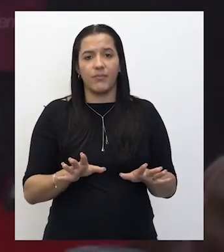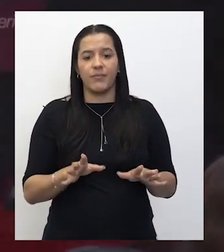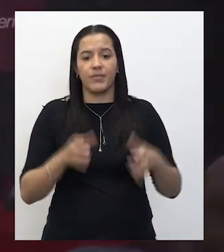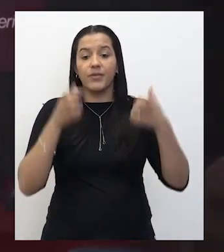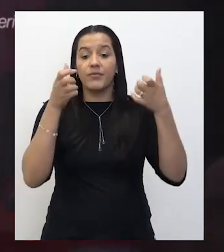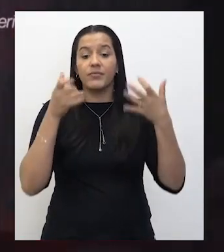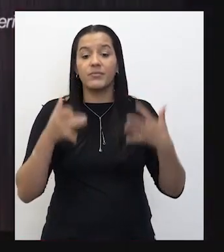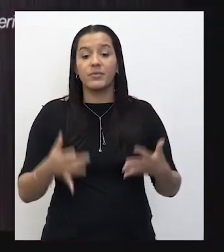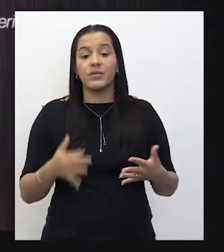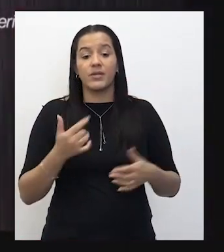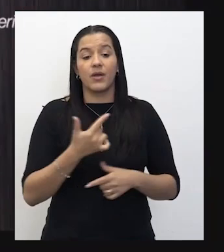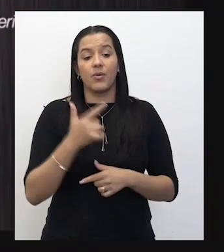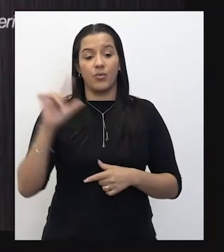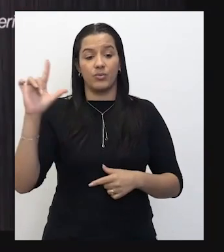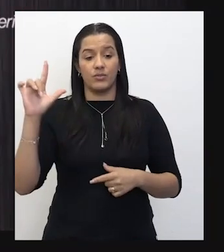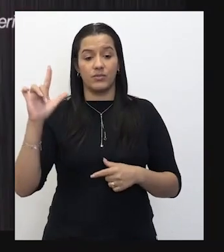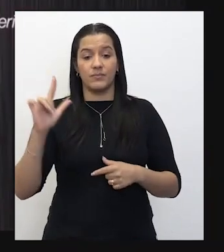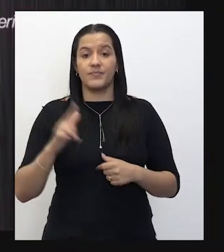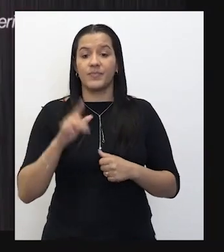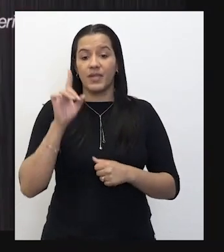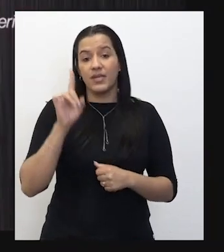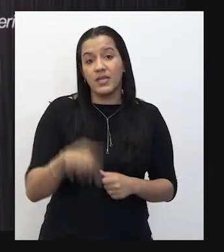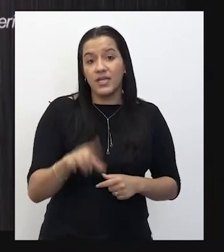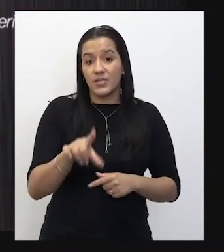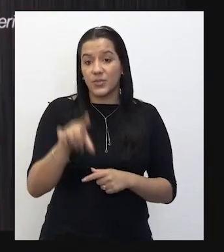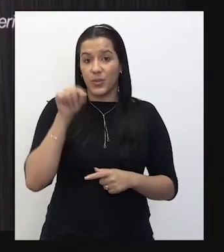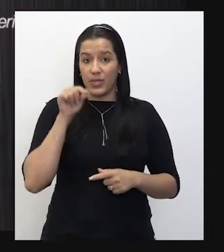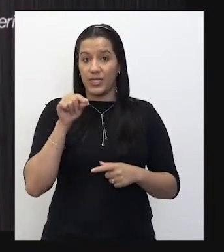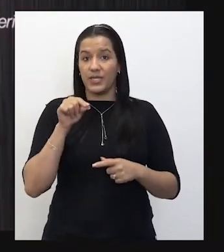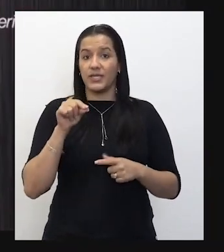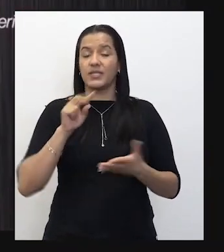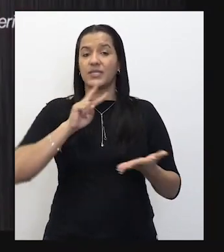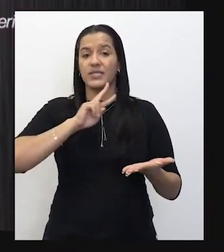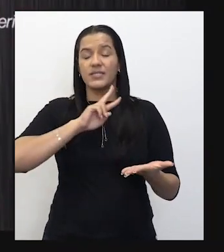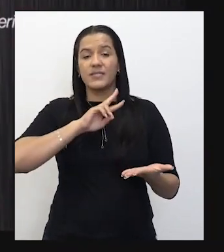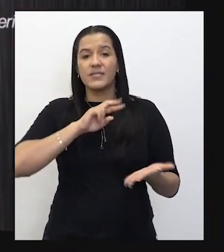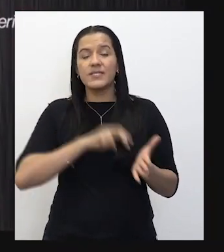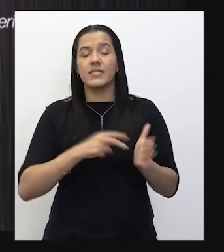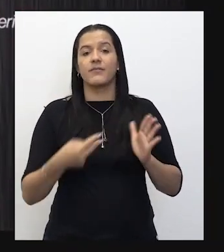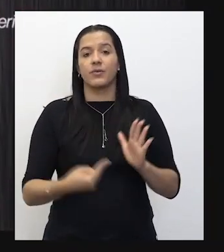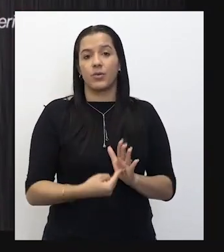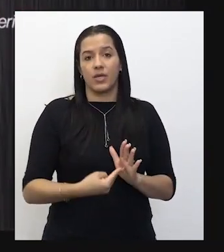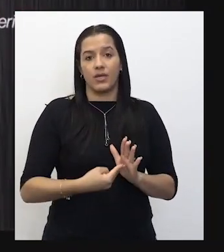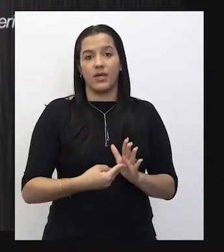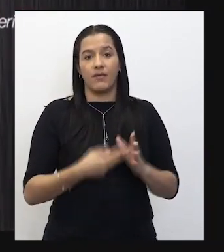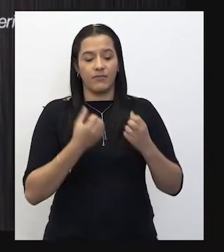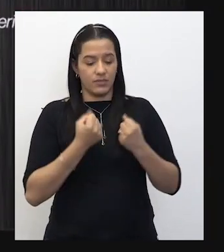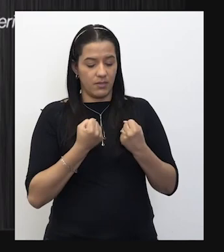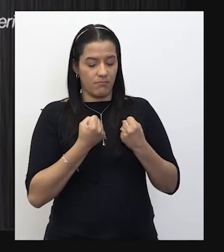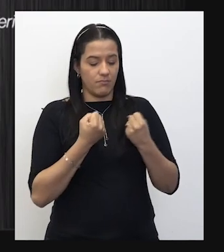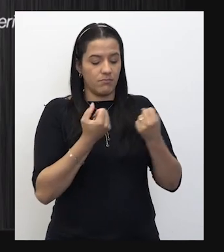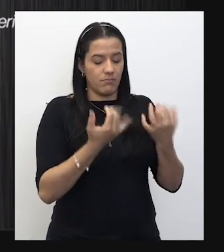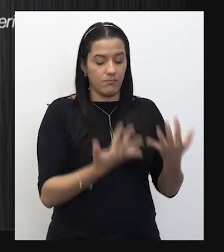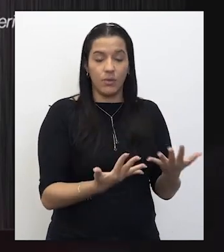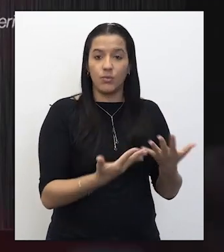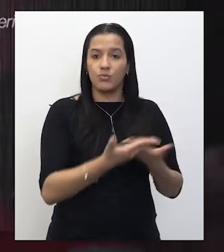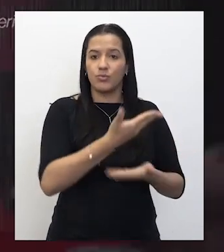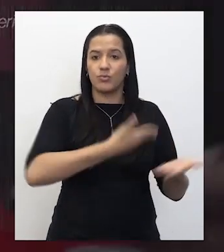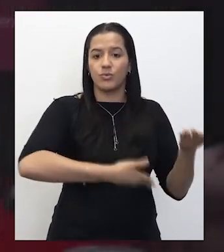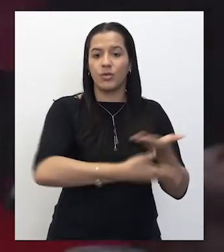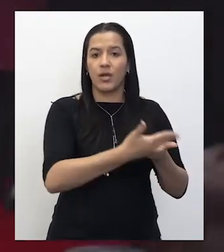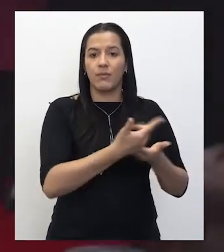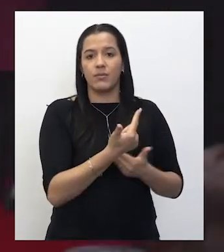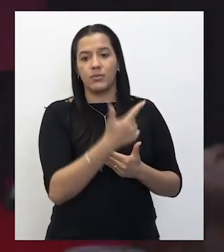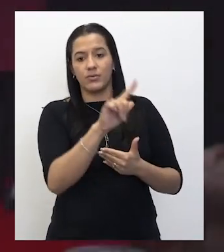falar com vocês hoje. Porque escolher significa abrir mão de outra coisa. Significa eleger algo em detrimento de outro.